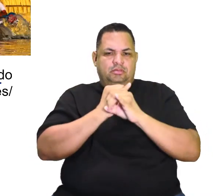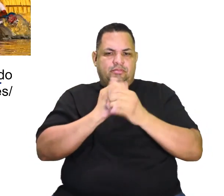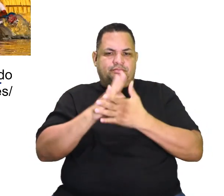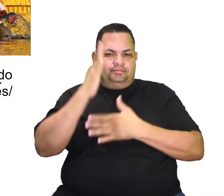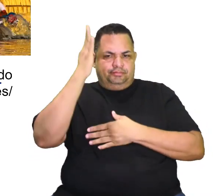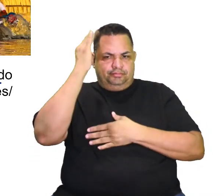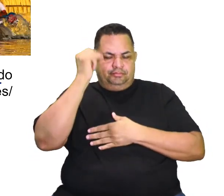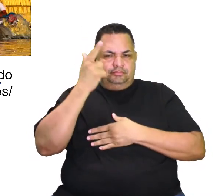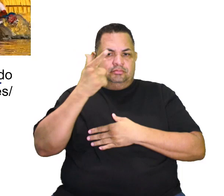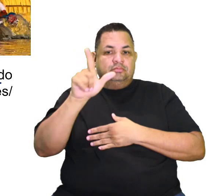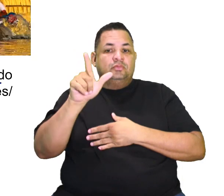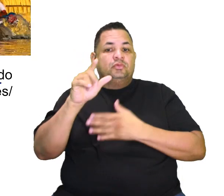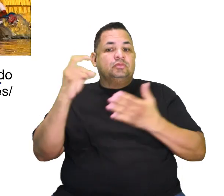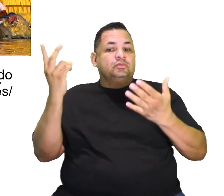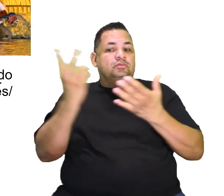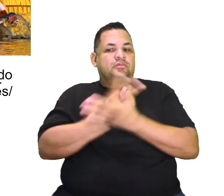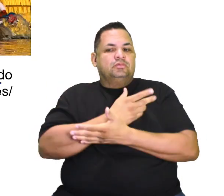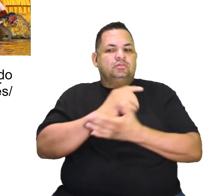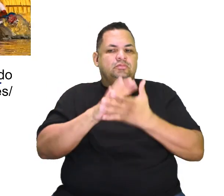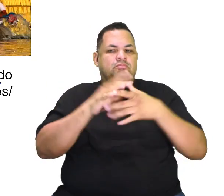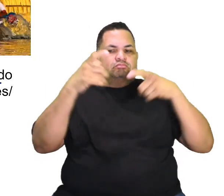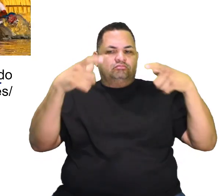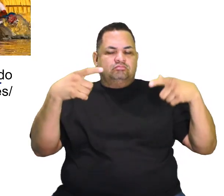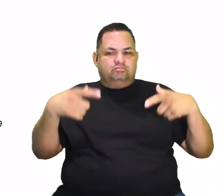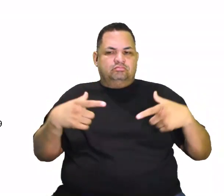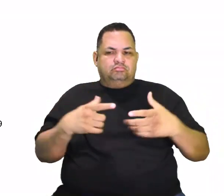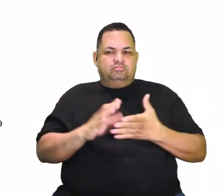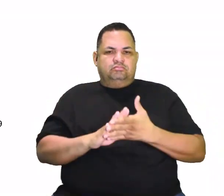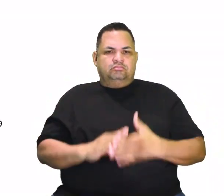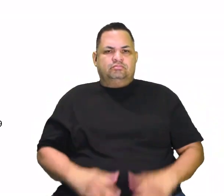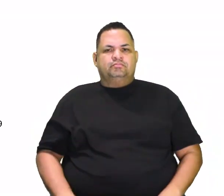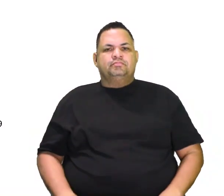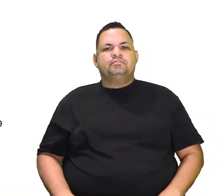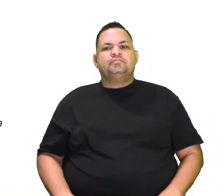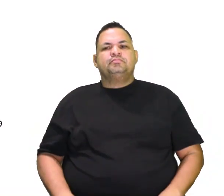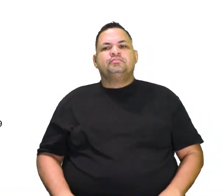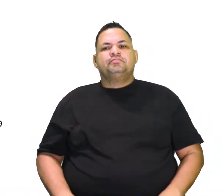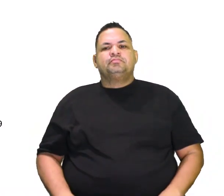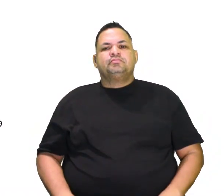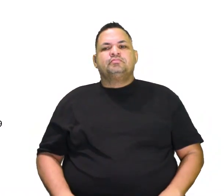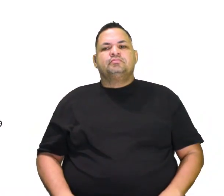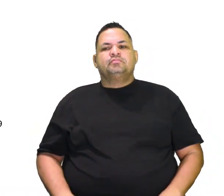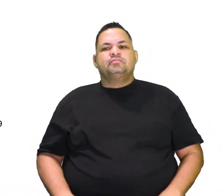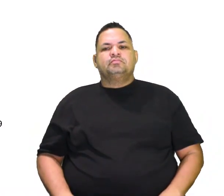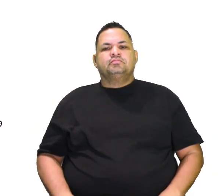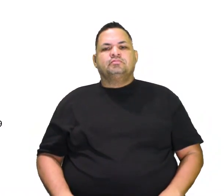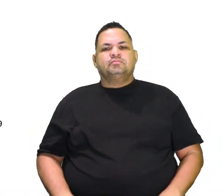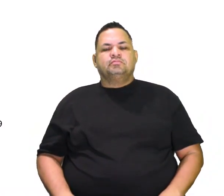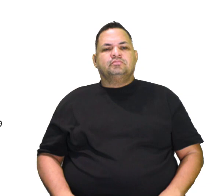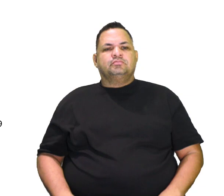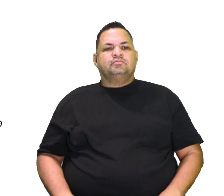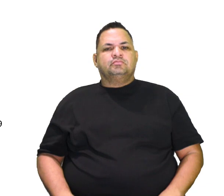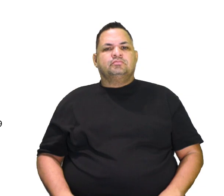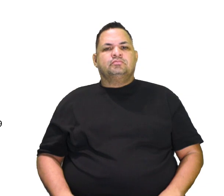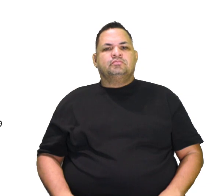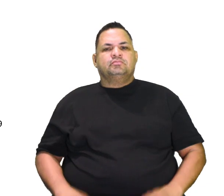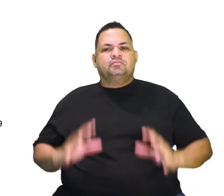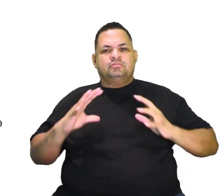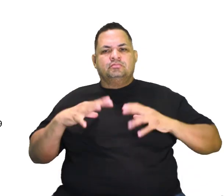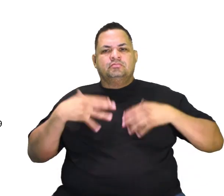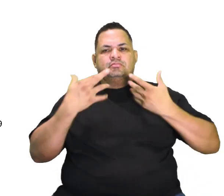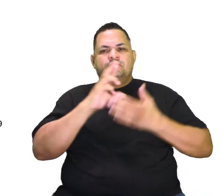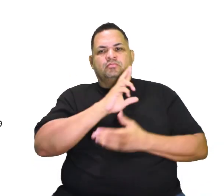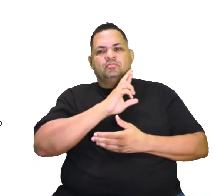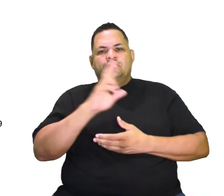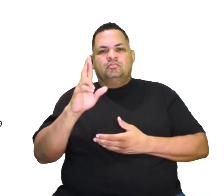sei que acontece em outros lugares também, né? Não só lá no Vale do Guaporé, eu acredito que acontece em outros lugares também. O festejo